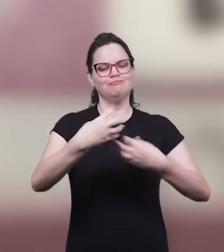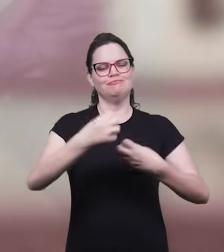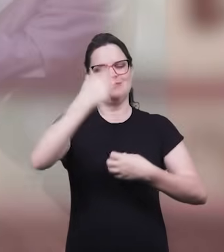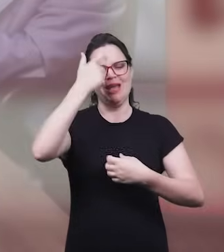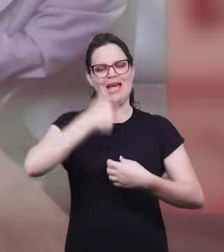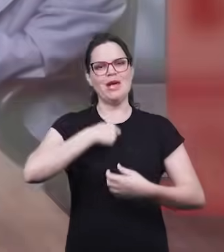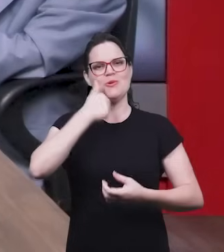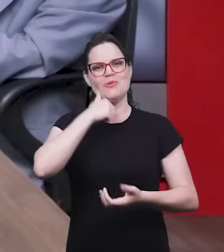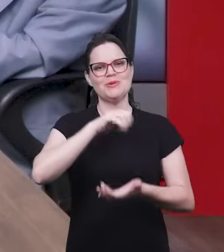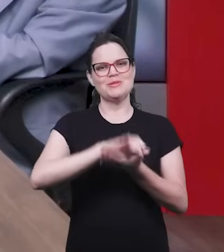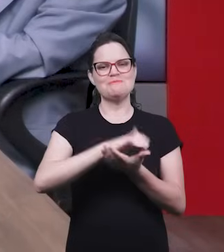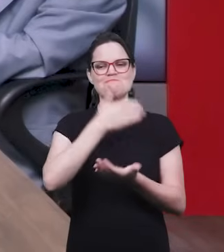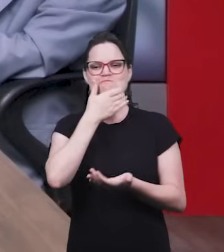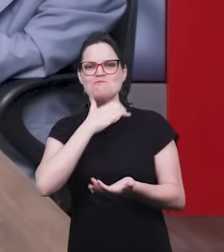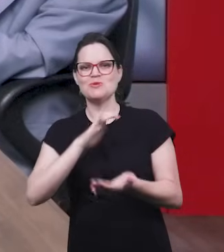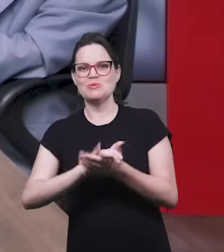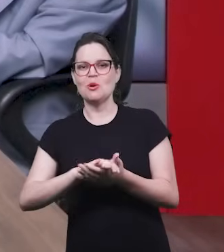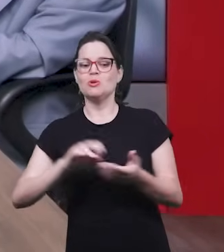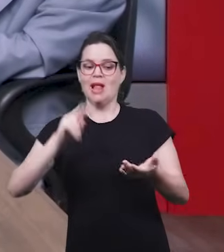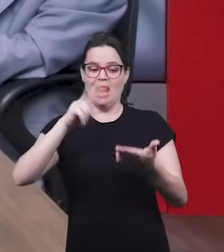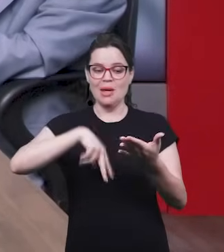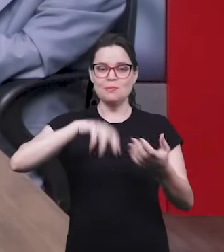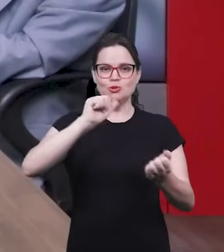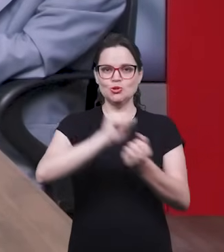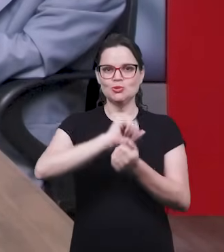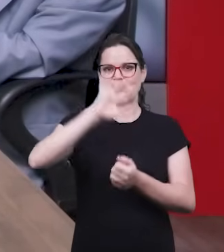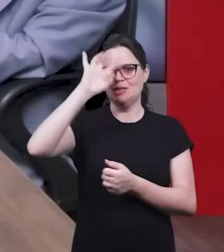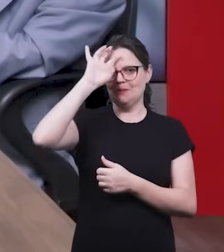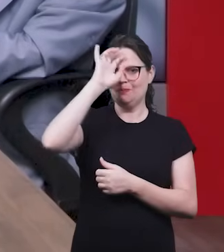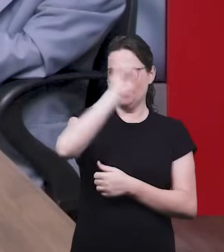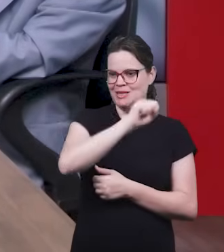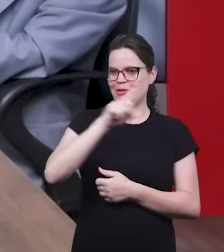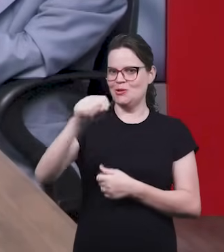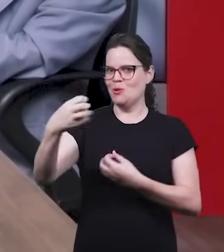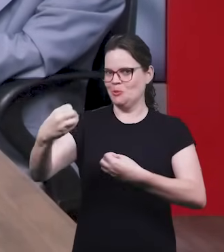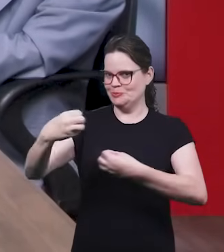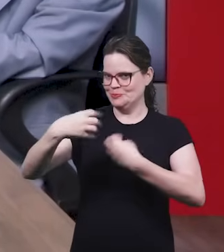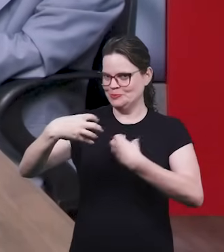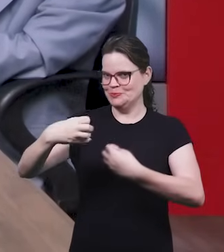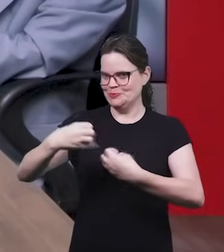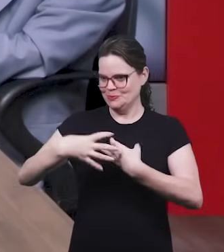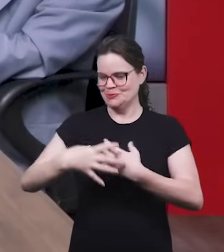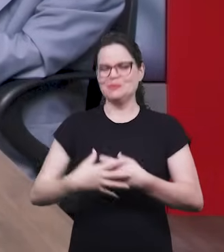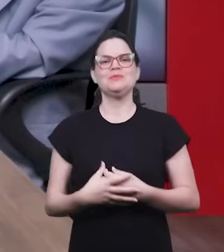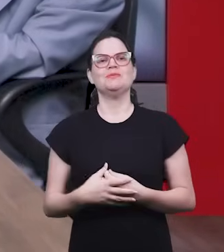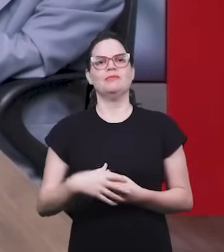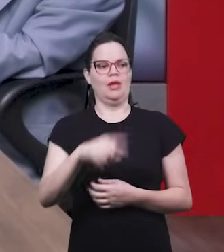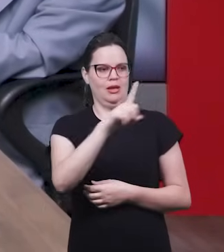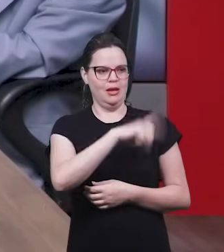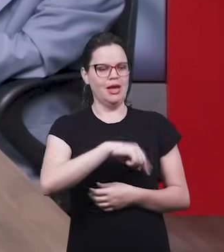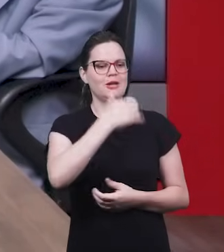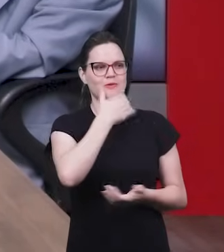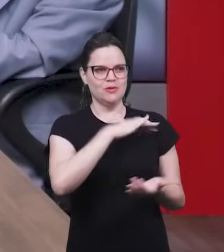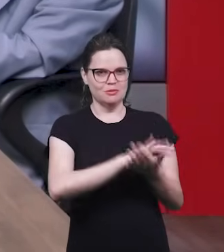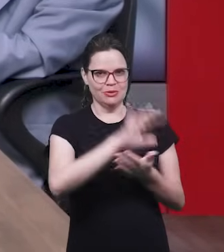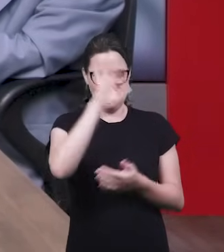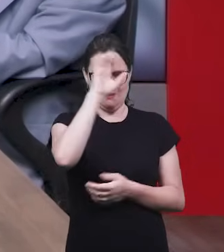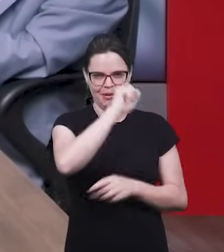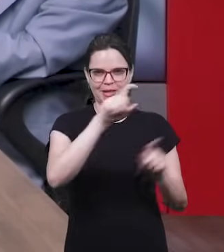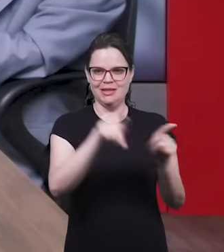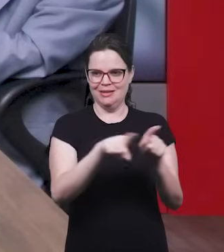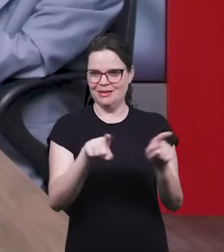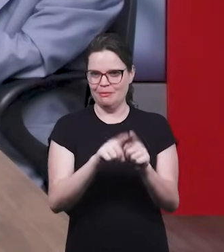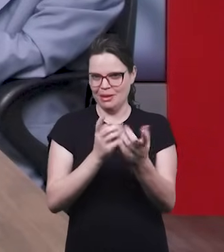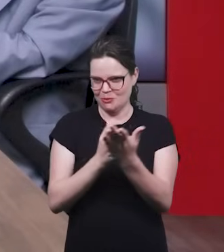junto com os esposos, né, Kézia? E aprendemos aí, conforme o senhor nos orientou. E eles aprenderam. Entraram na linha? Entraram